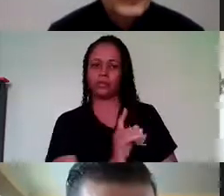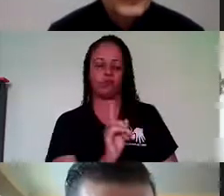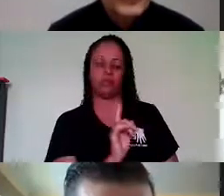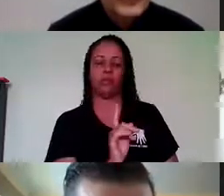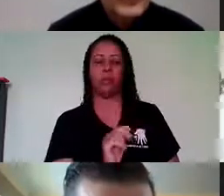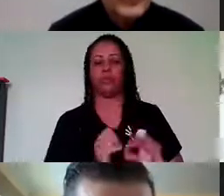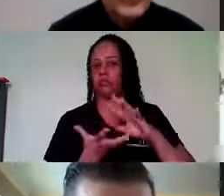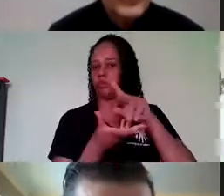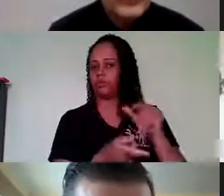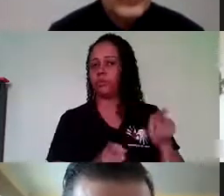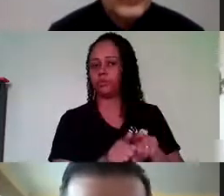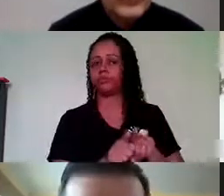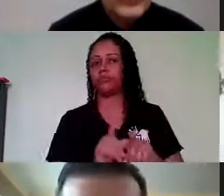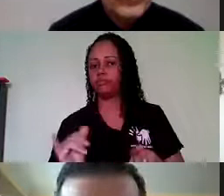estamos